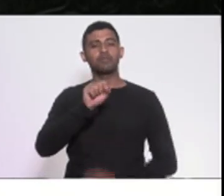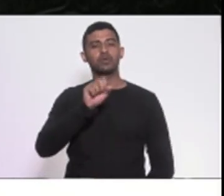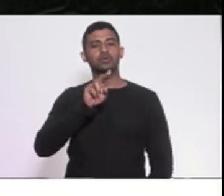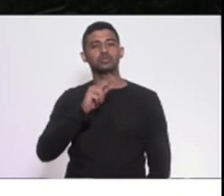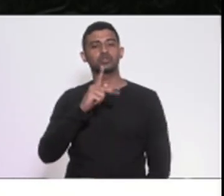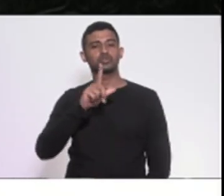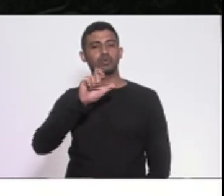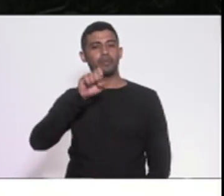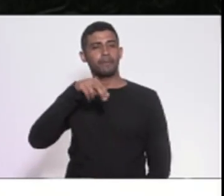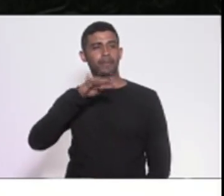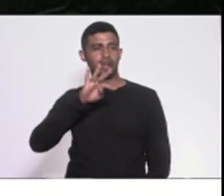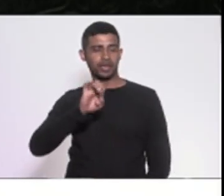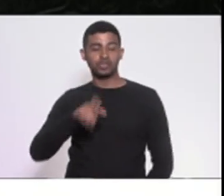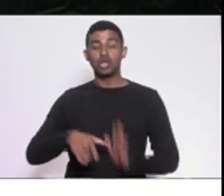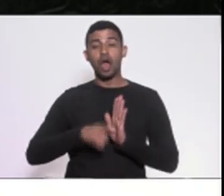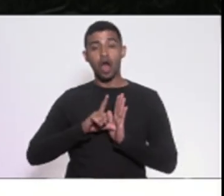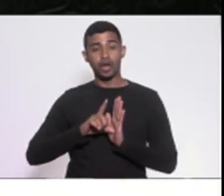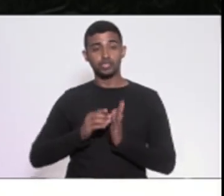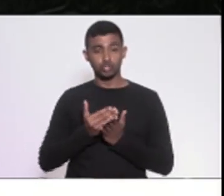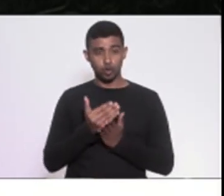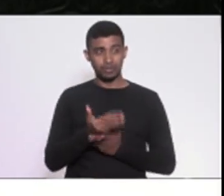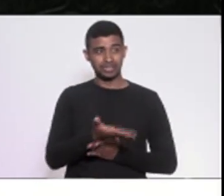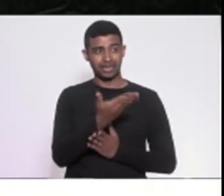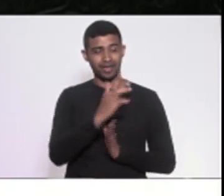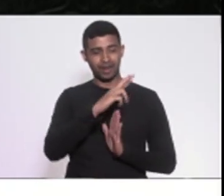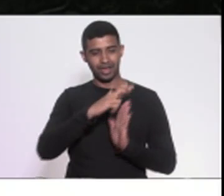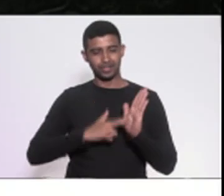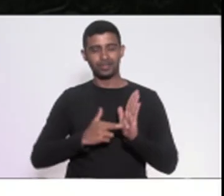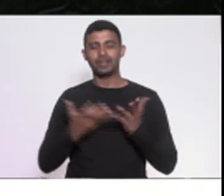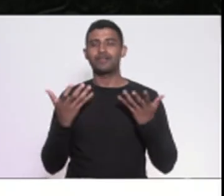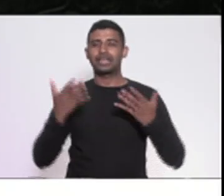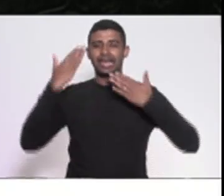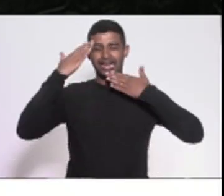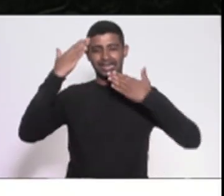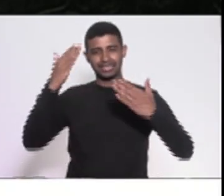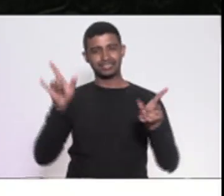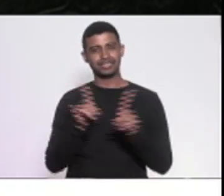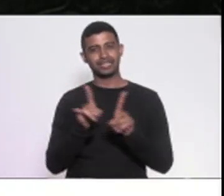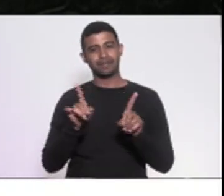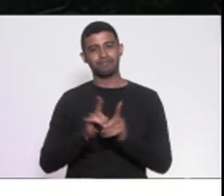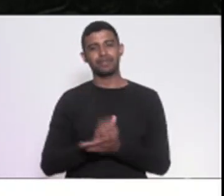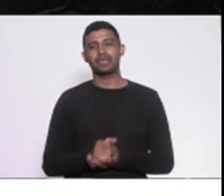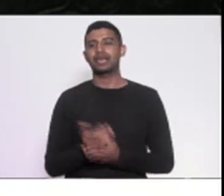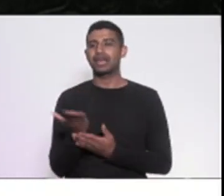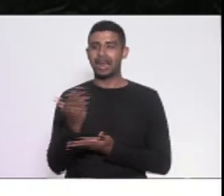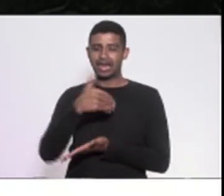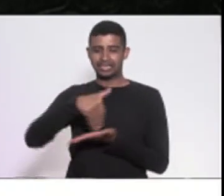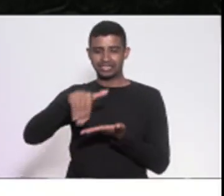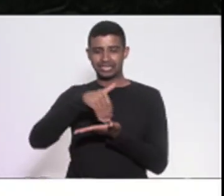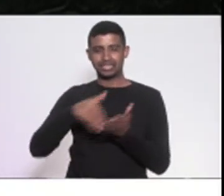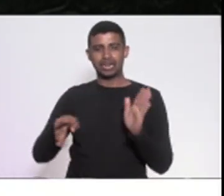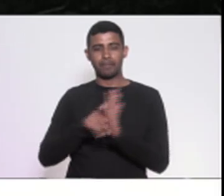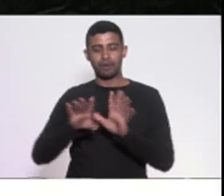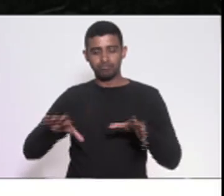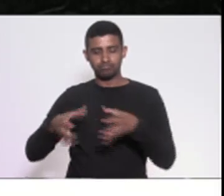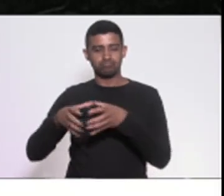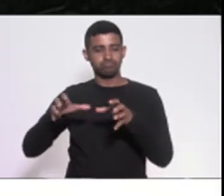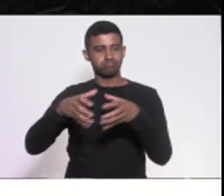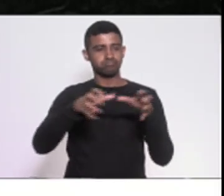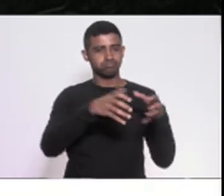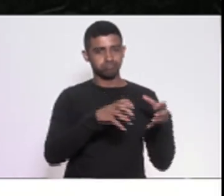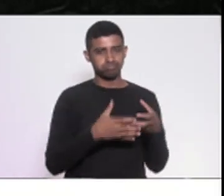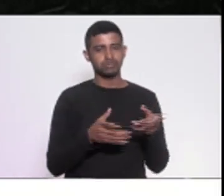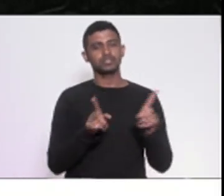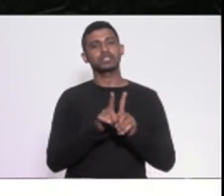palavra aqui para a nossa relatora, eu quero agradecer também não só a Secretaria das Comissões, né,